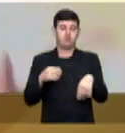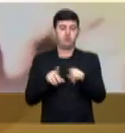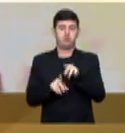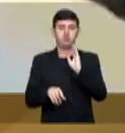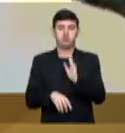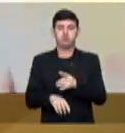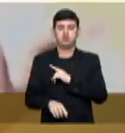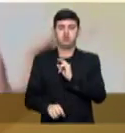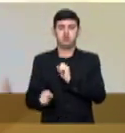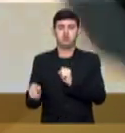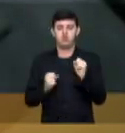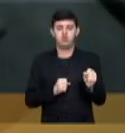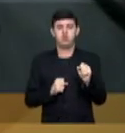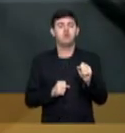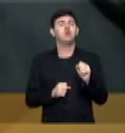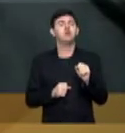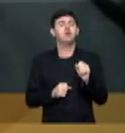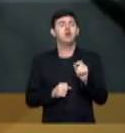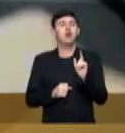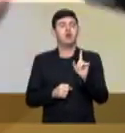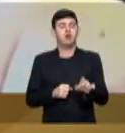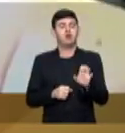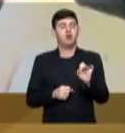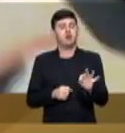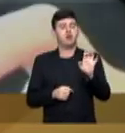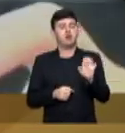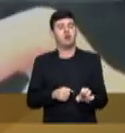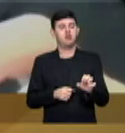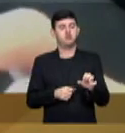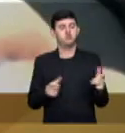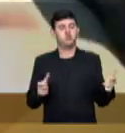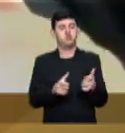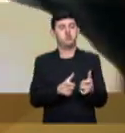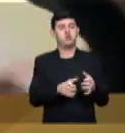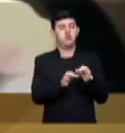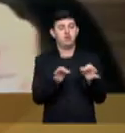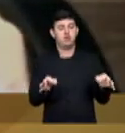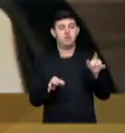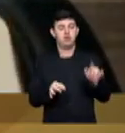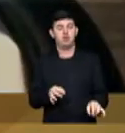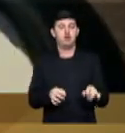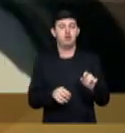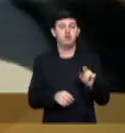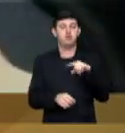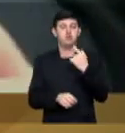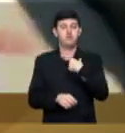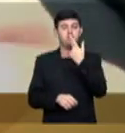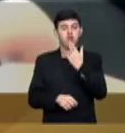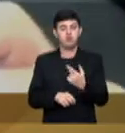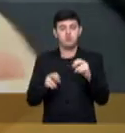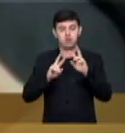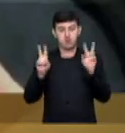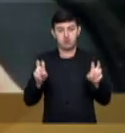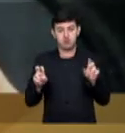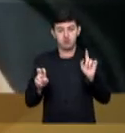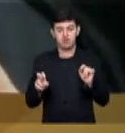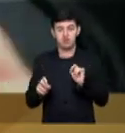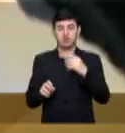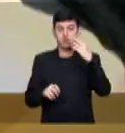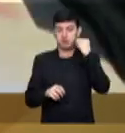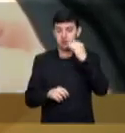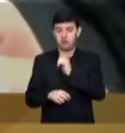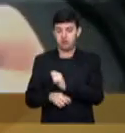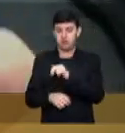possuem os entes menores, é o que se chama, na experiência